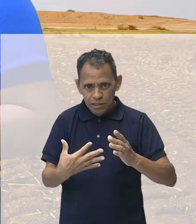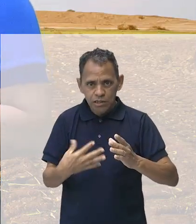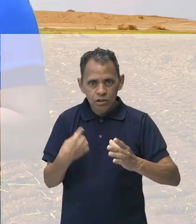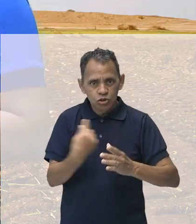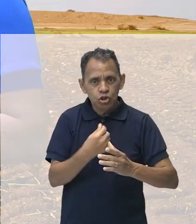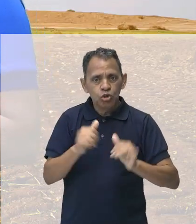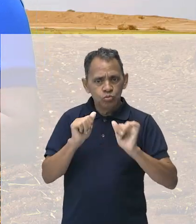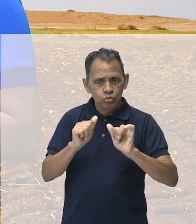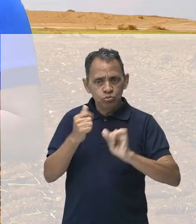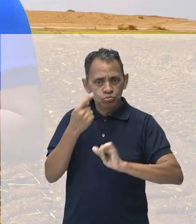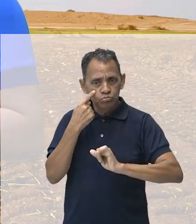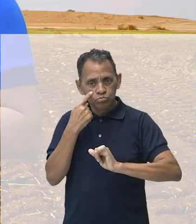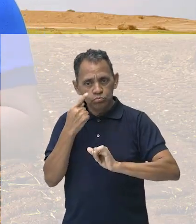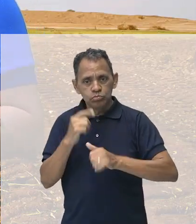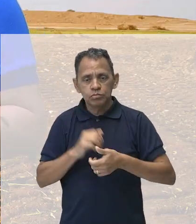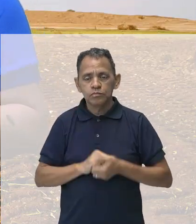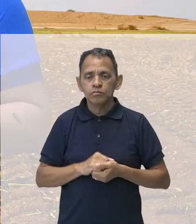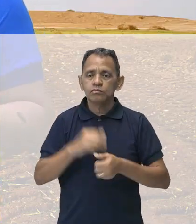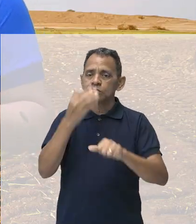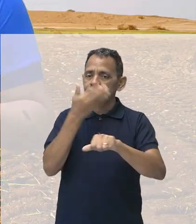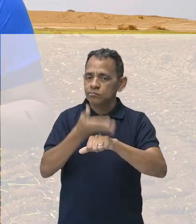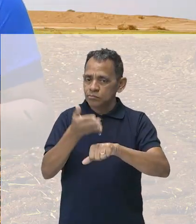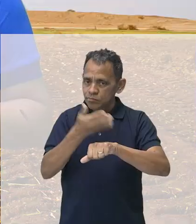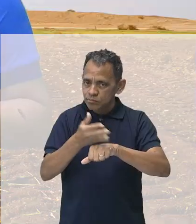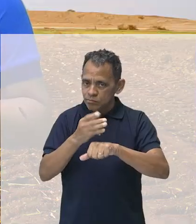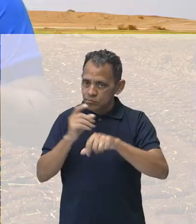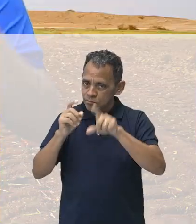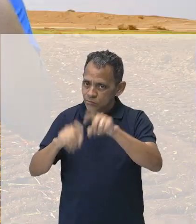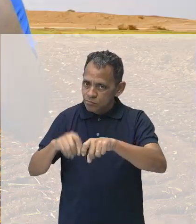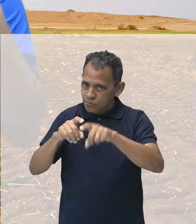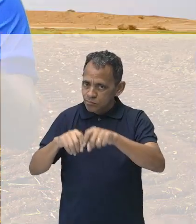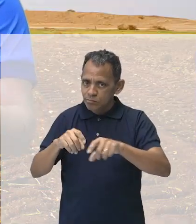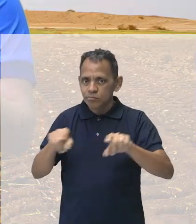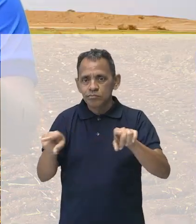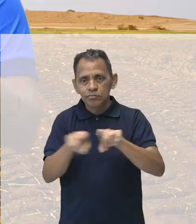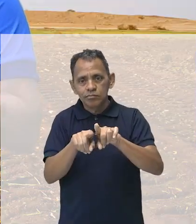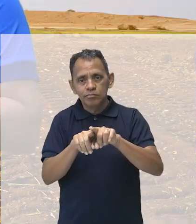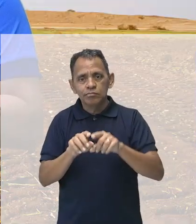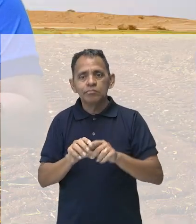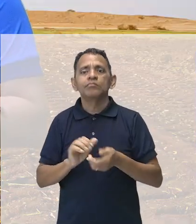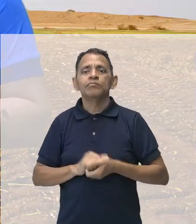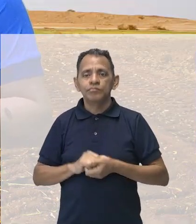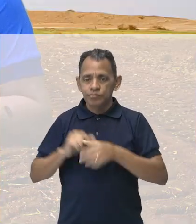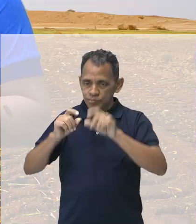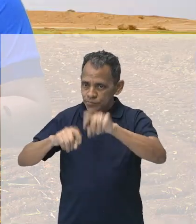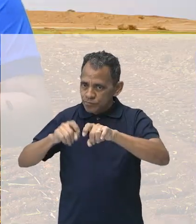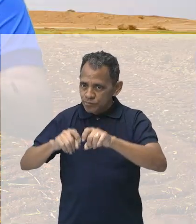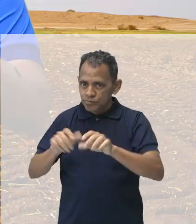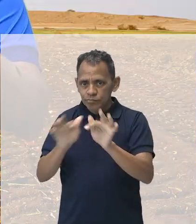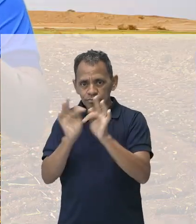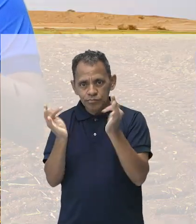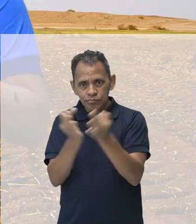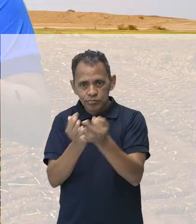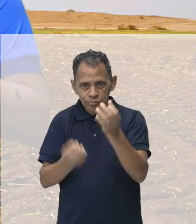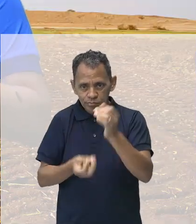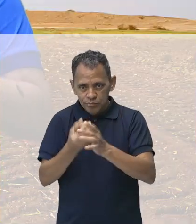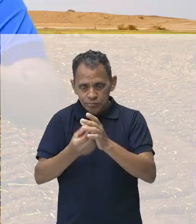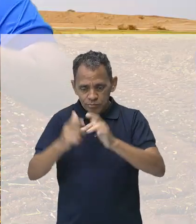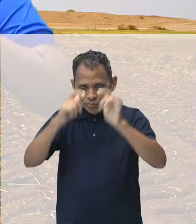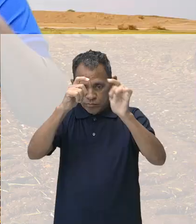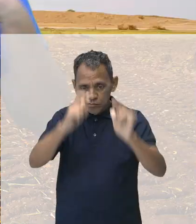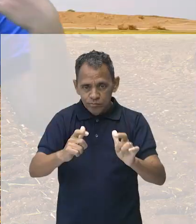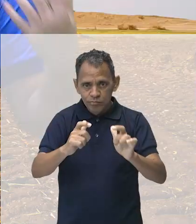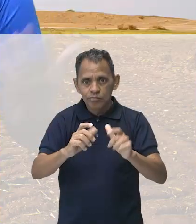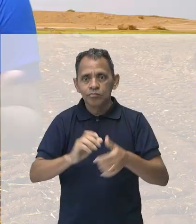pode observar, né, com essas práticas agrícolas sustentáveis, com uma agricultura familiar de produção local,